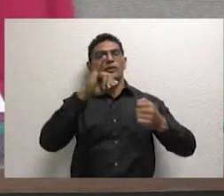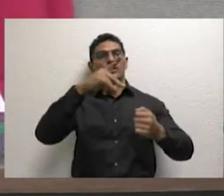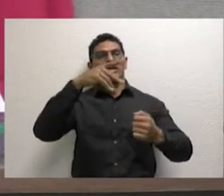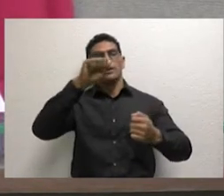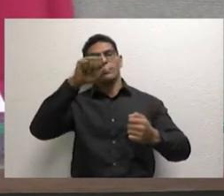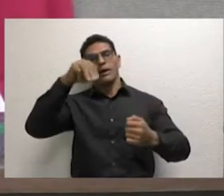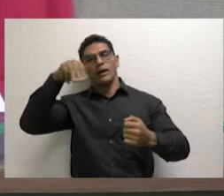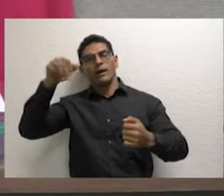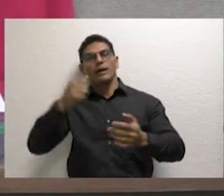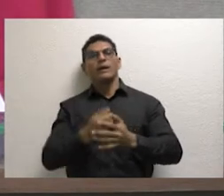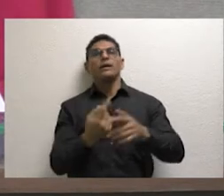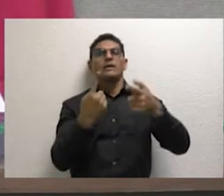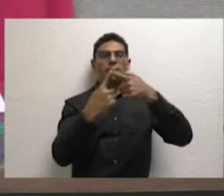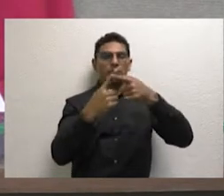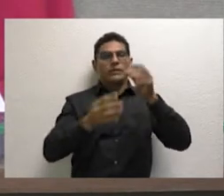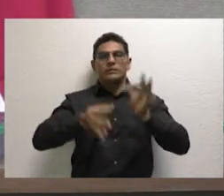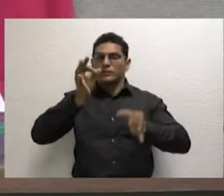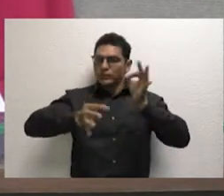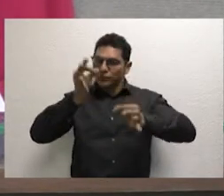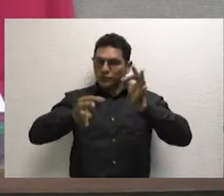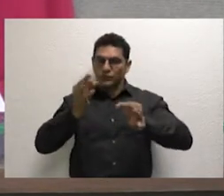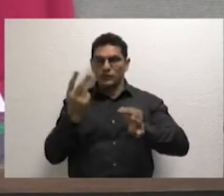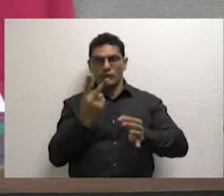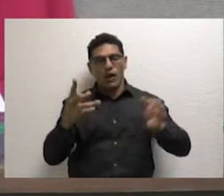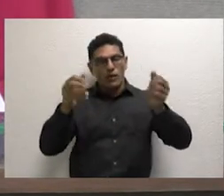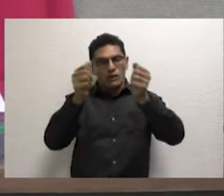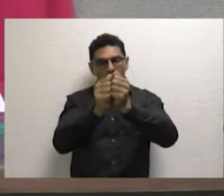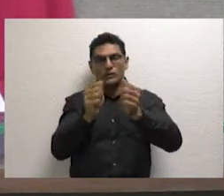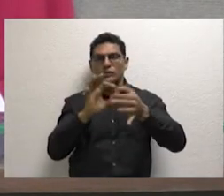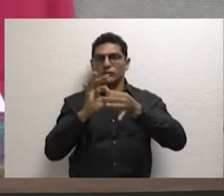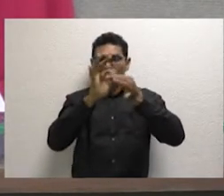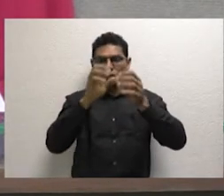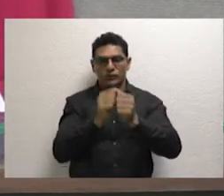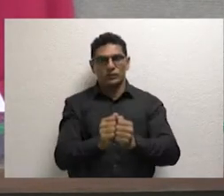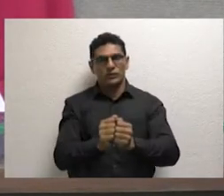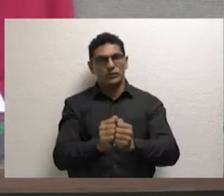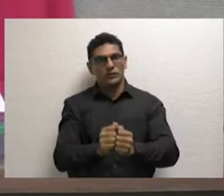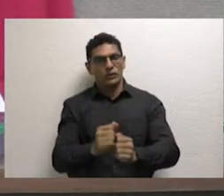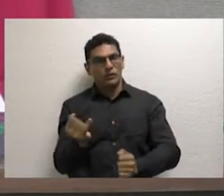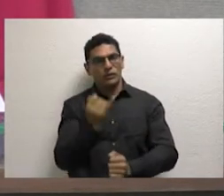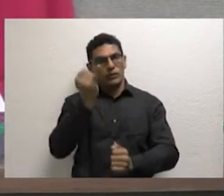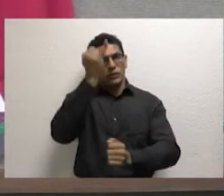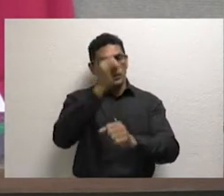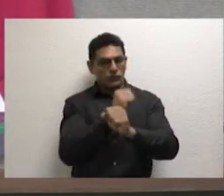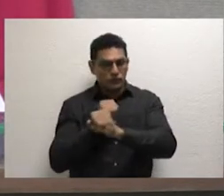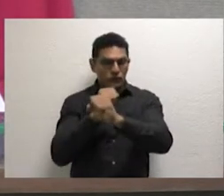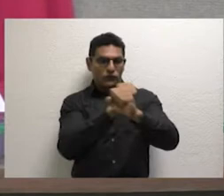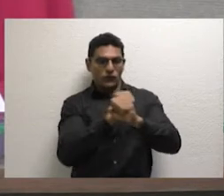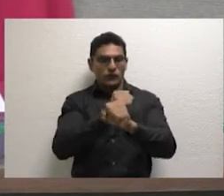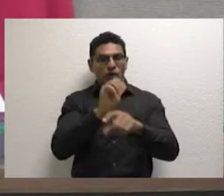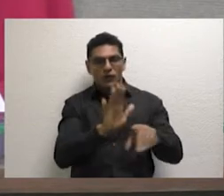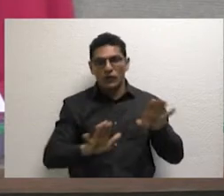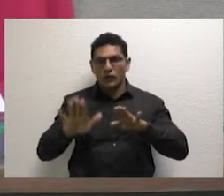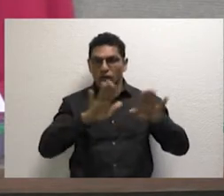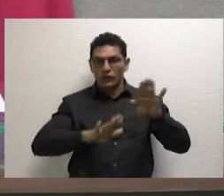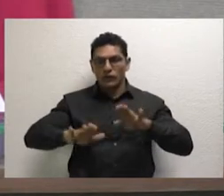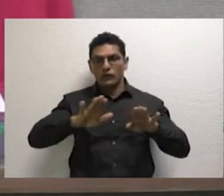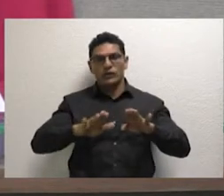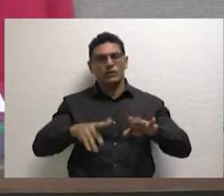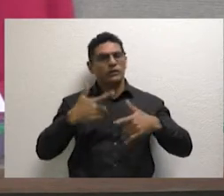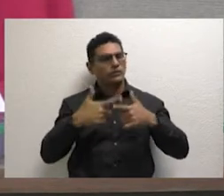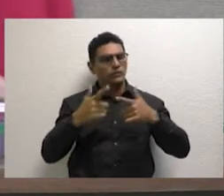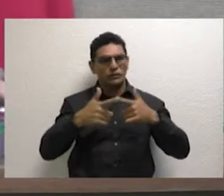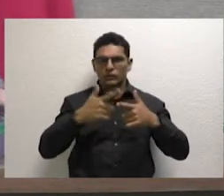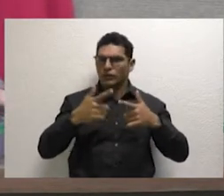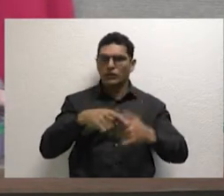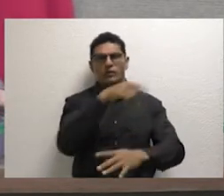Uma ação integrada. Importante é que a defensoria vai cuidar, certamente, de muitos os problemas